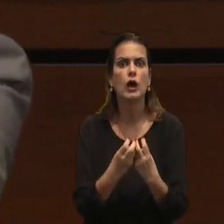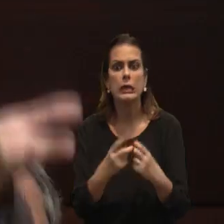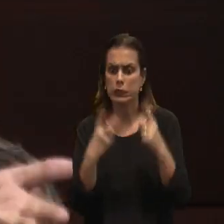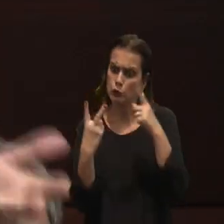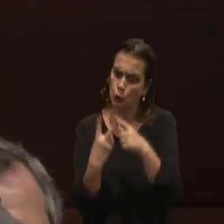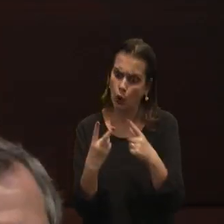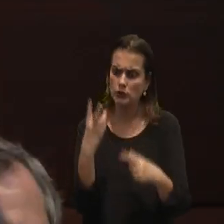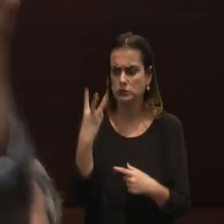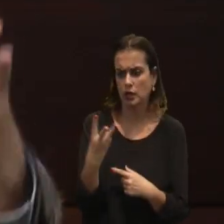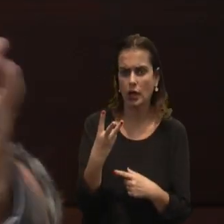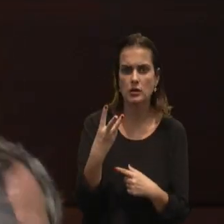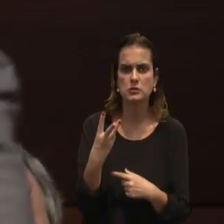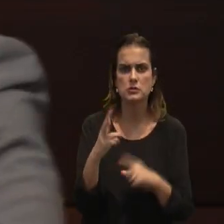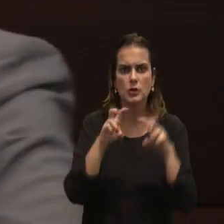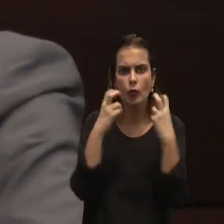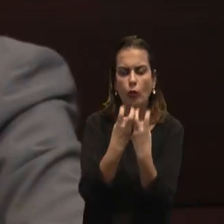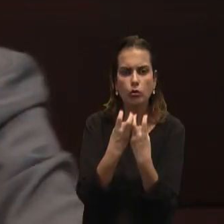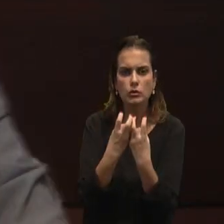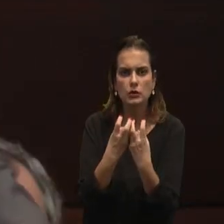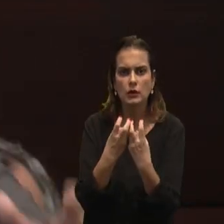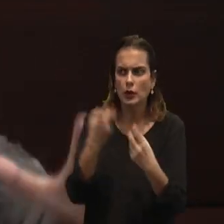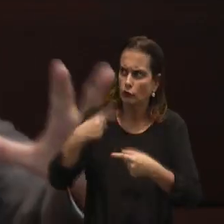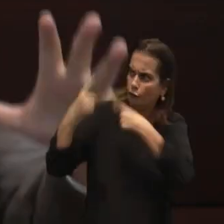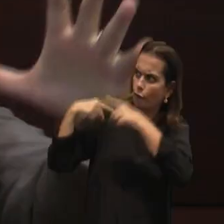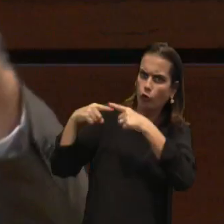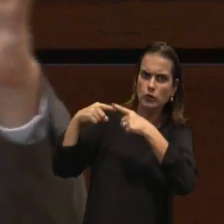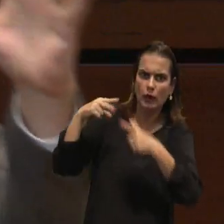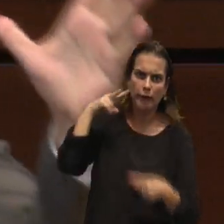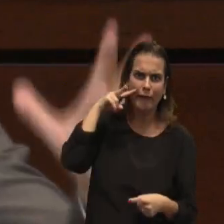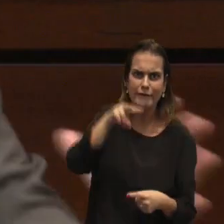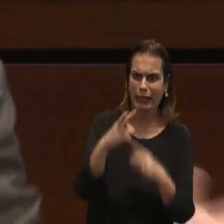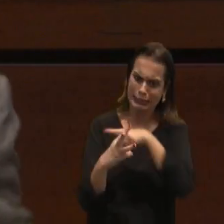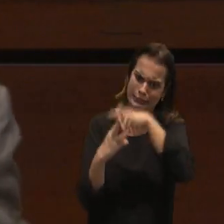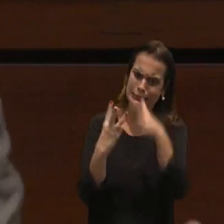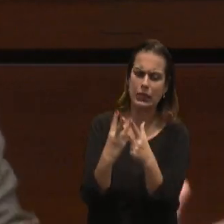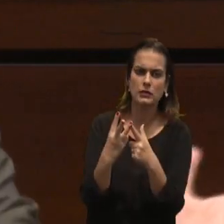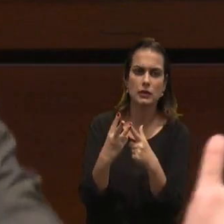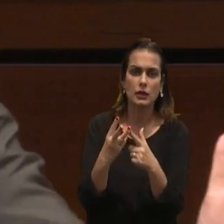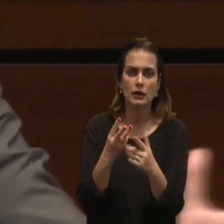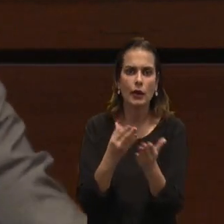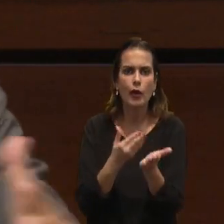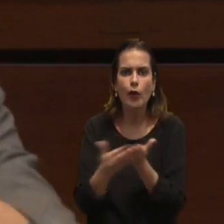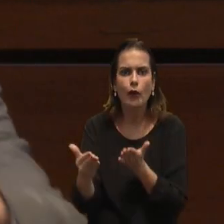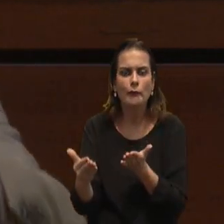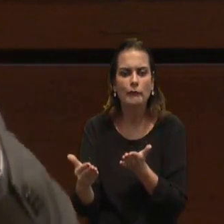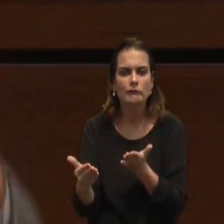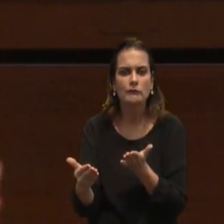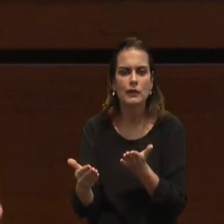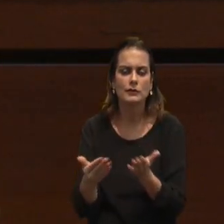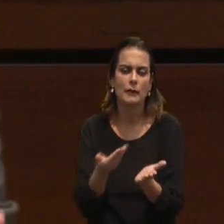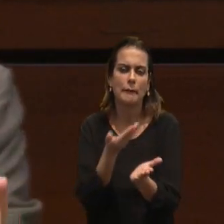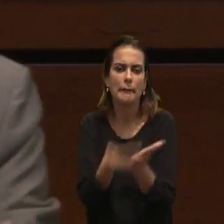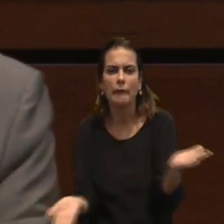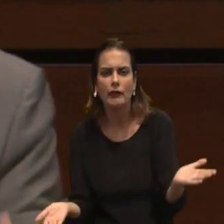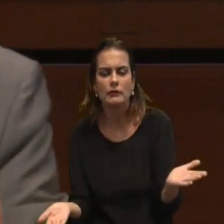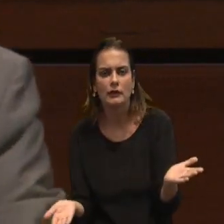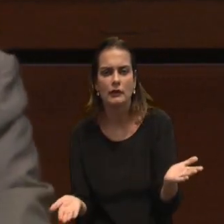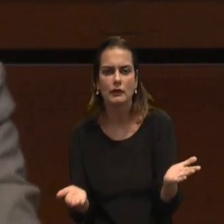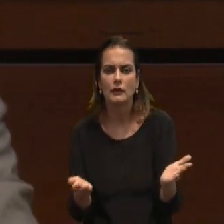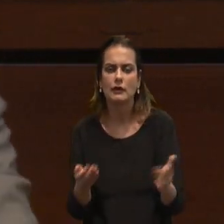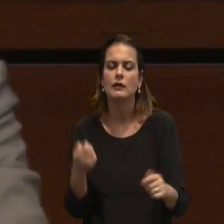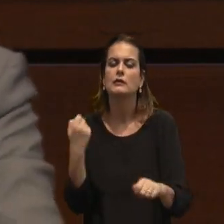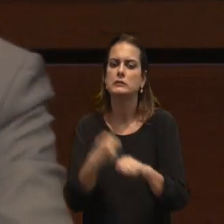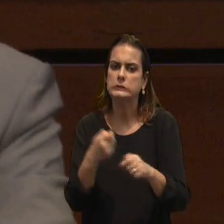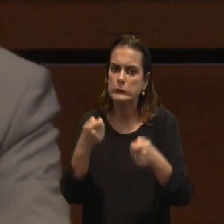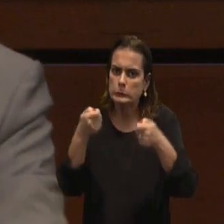2 ou tenho 3, já não vou assistir, vou voltar. Não, e nós começamos a nos perder. Se não tivermos esta